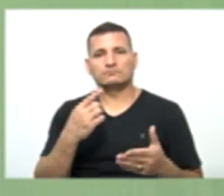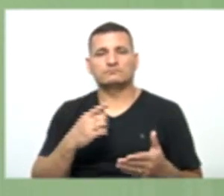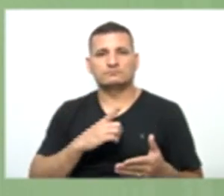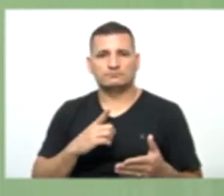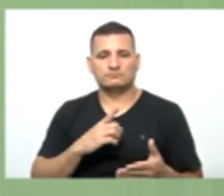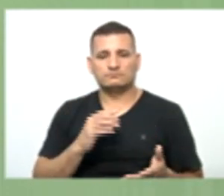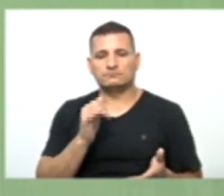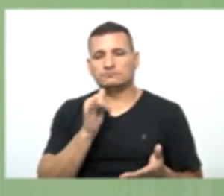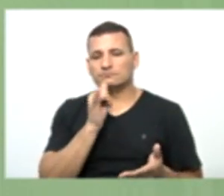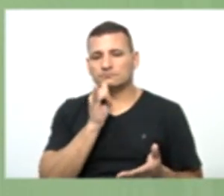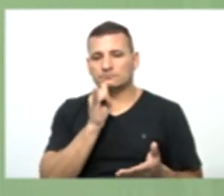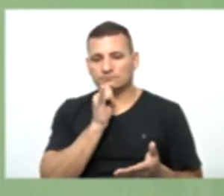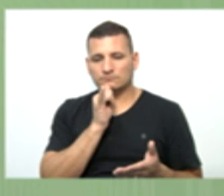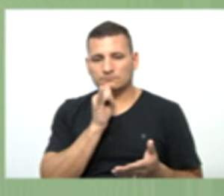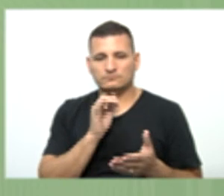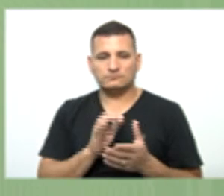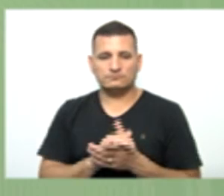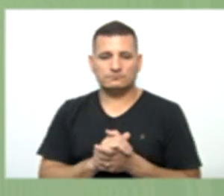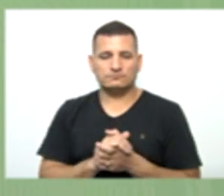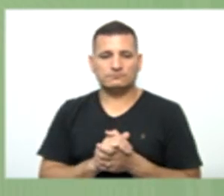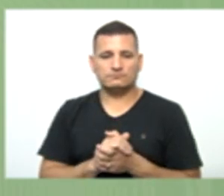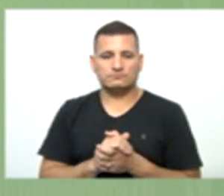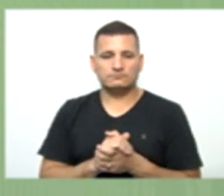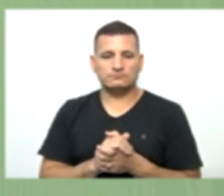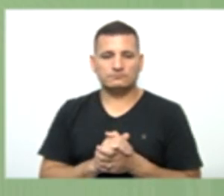né, de